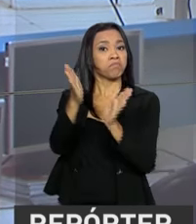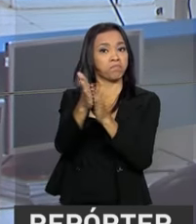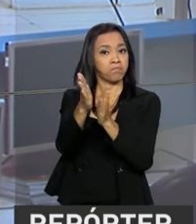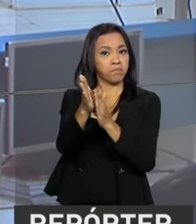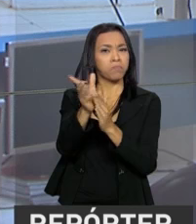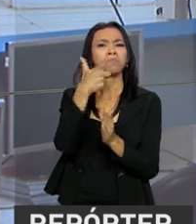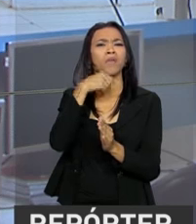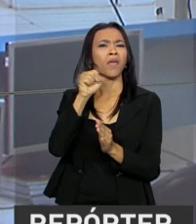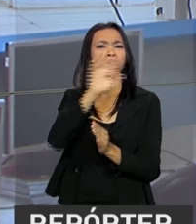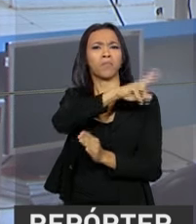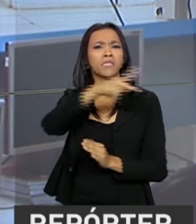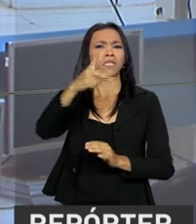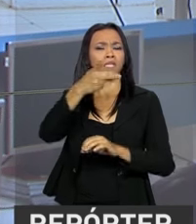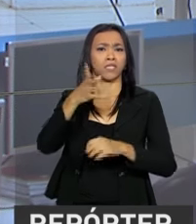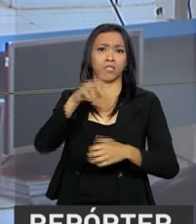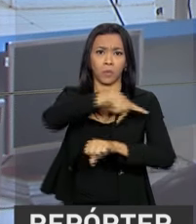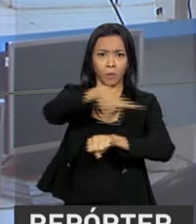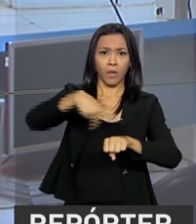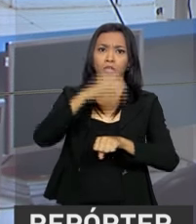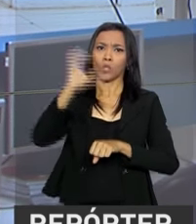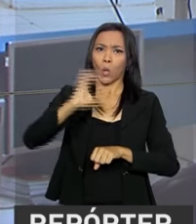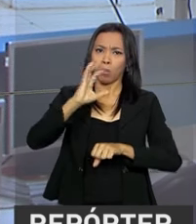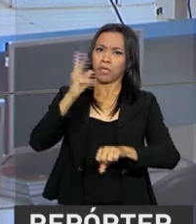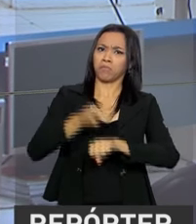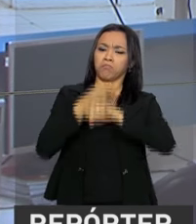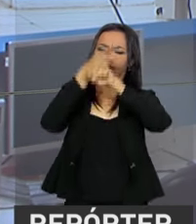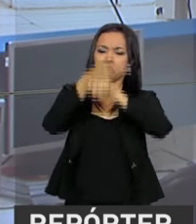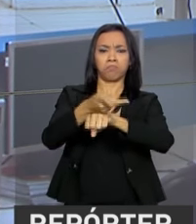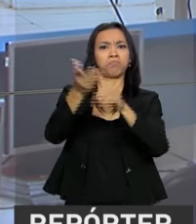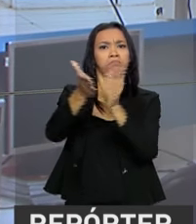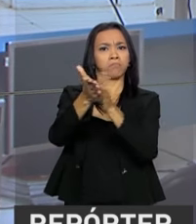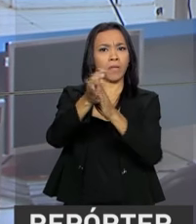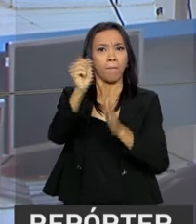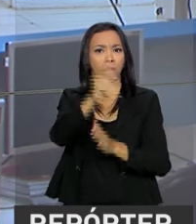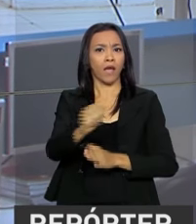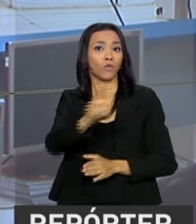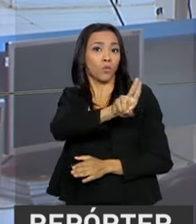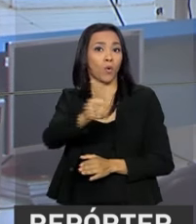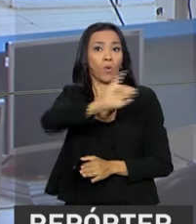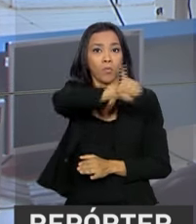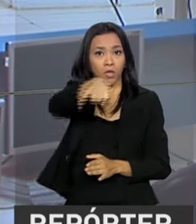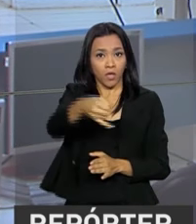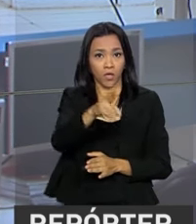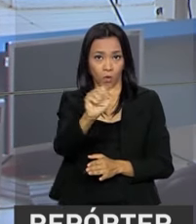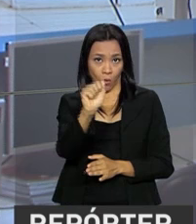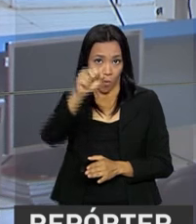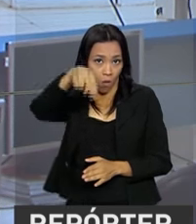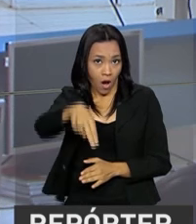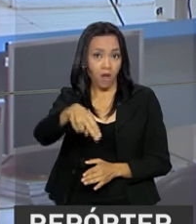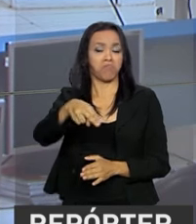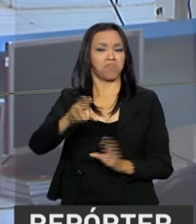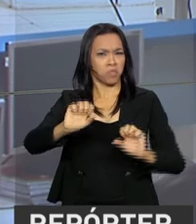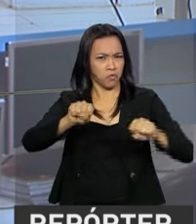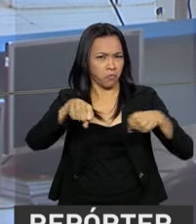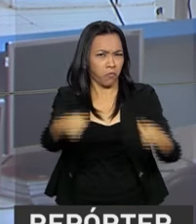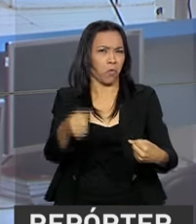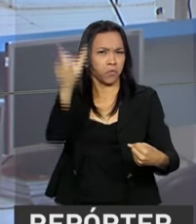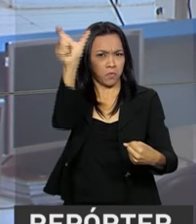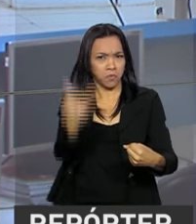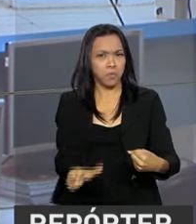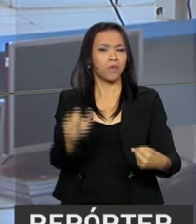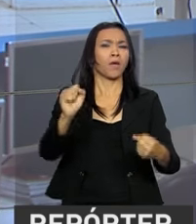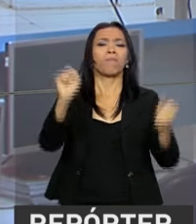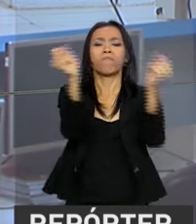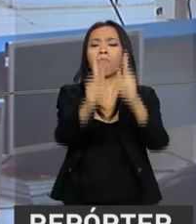o presidente da Colômbia, novo vencedor do Prêmio Nobel da Paz. Juan Manuel Santos foi reconhecido hoje pelo esforço de pacificação do